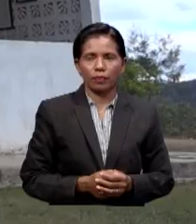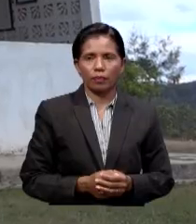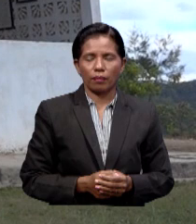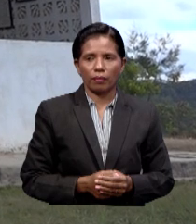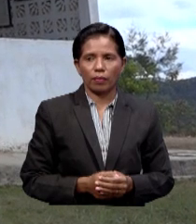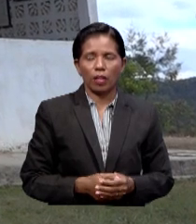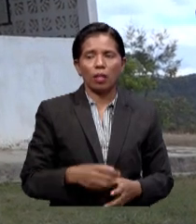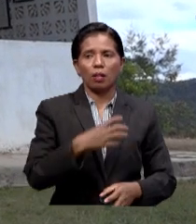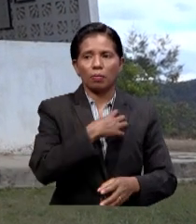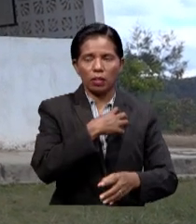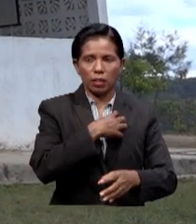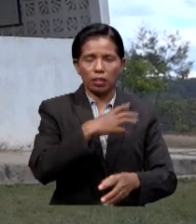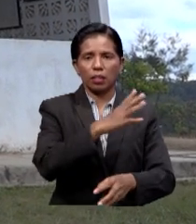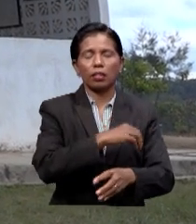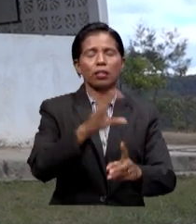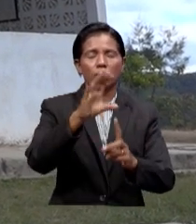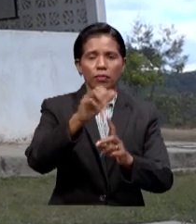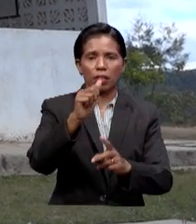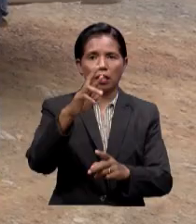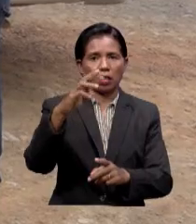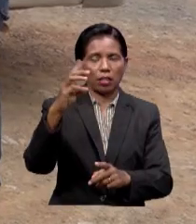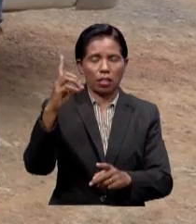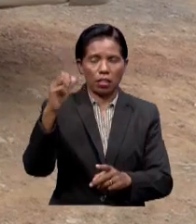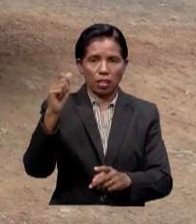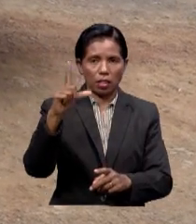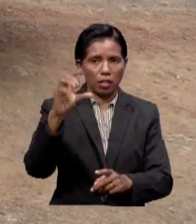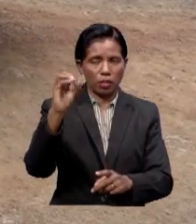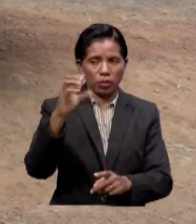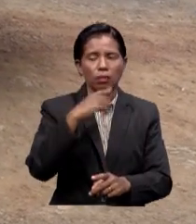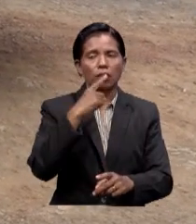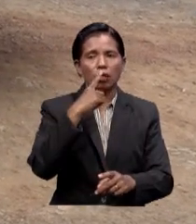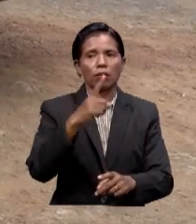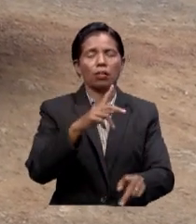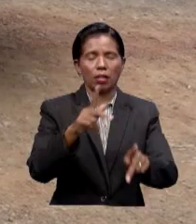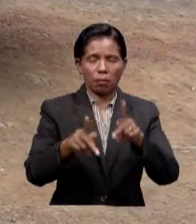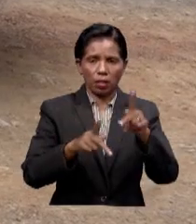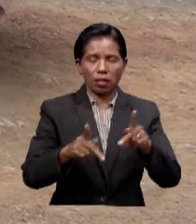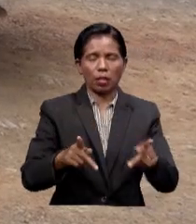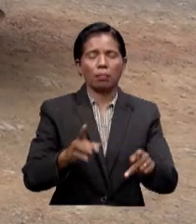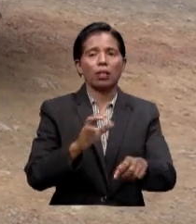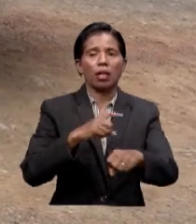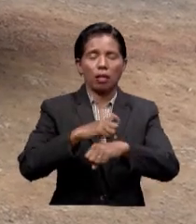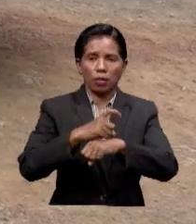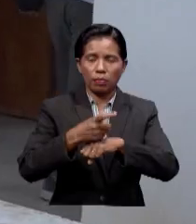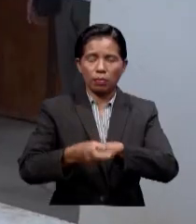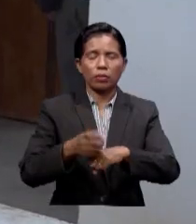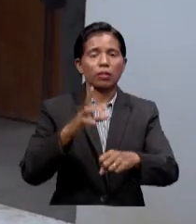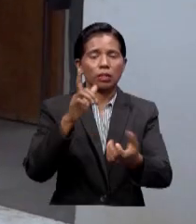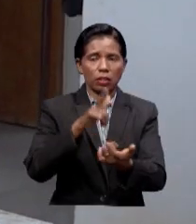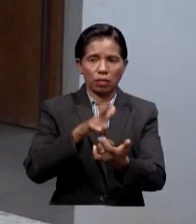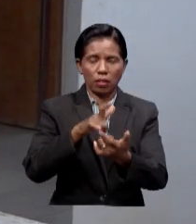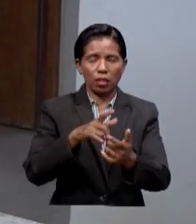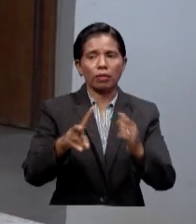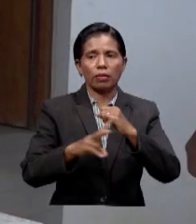Porta-voz penitente, superintendente C. Fernando Arroz Hateten, suspeito caso abuso sexual, ba vítima minoridade na Lima,